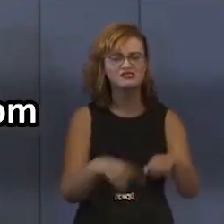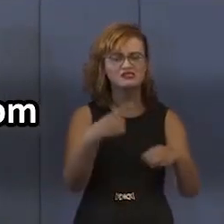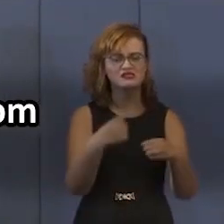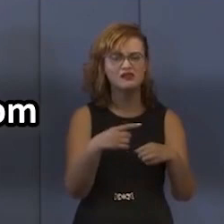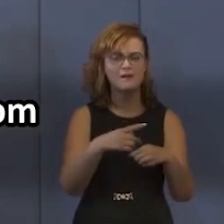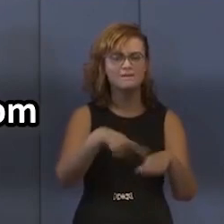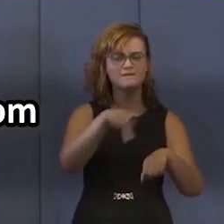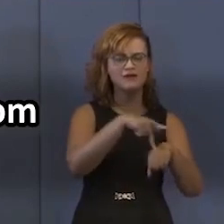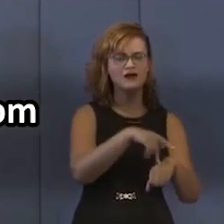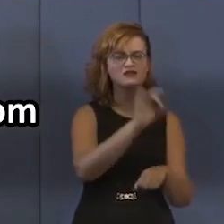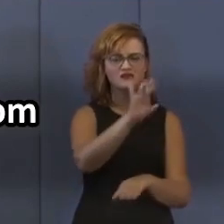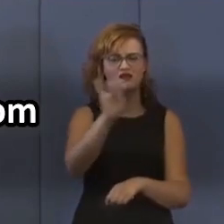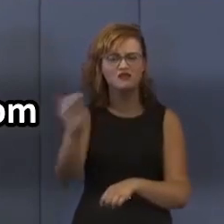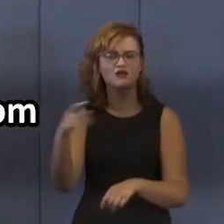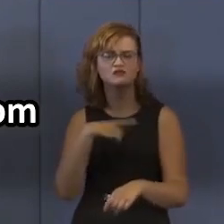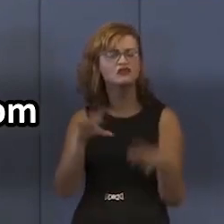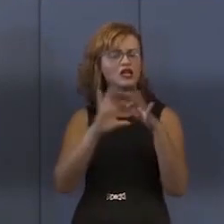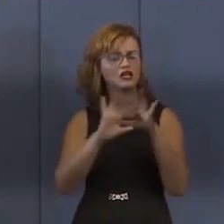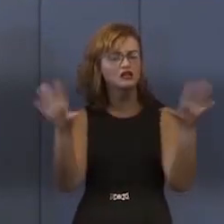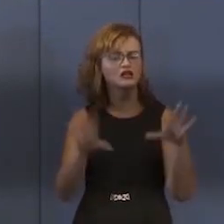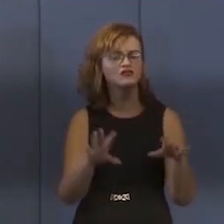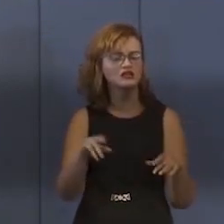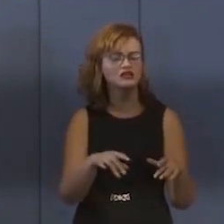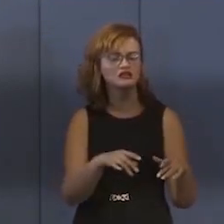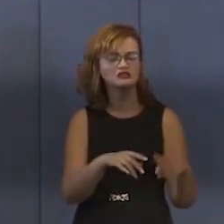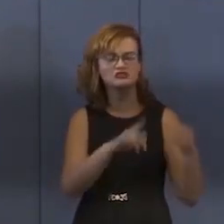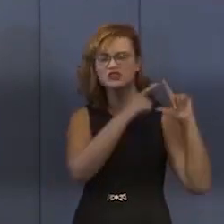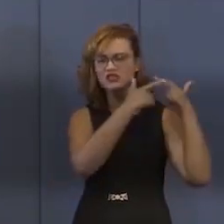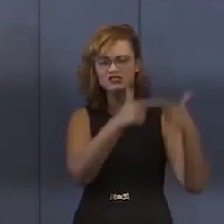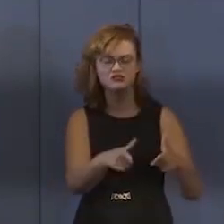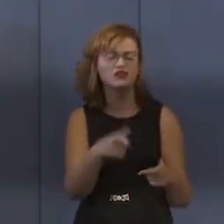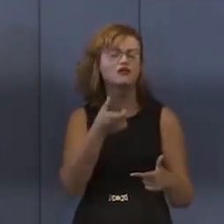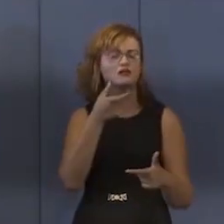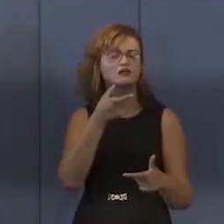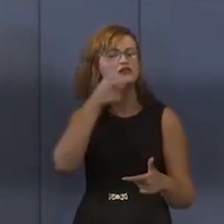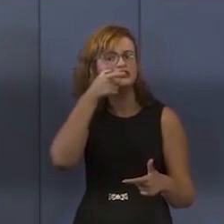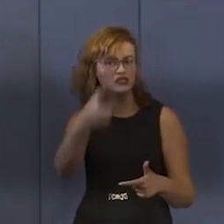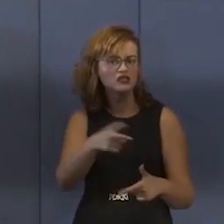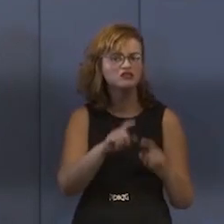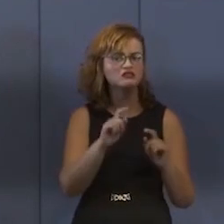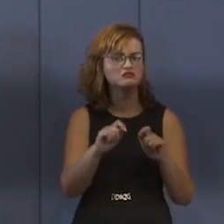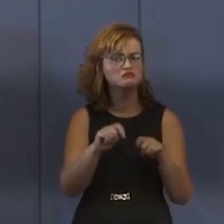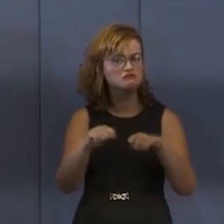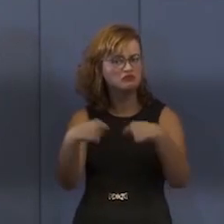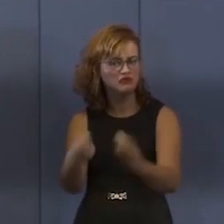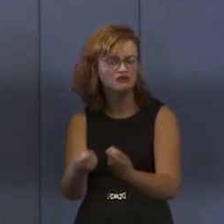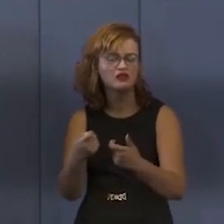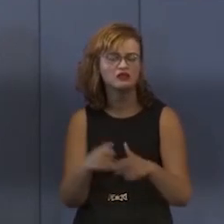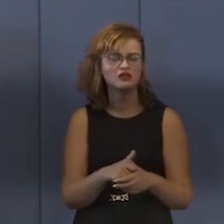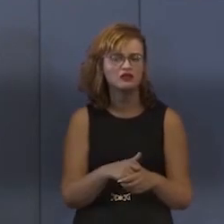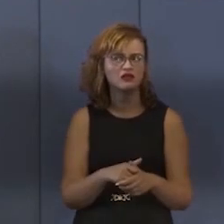tem a sua liberdade de cultivar suas tradições, de defender os seus interesses, sem uma